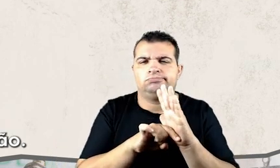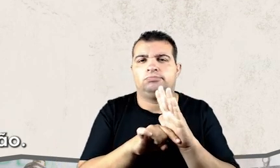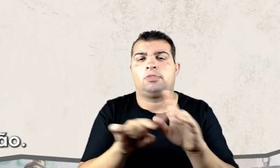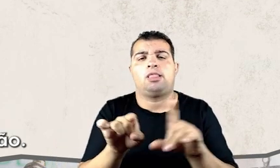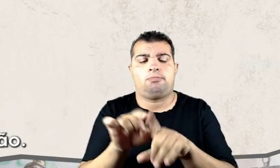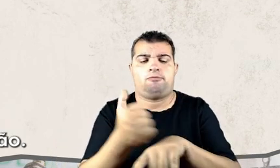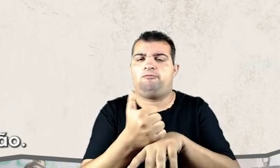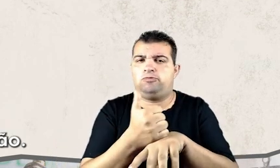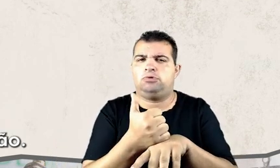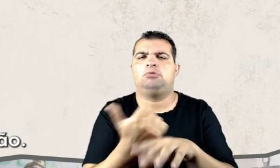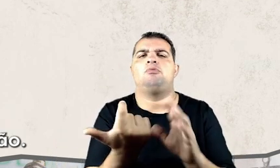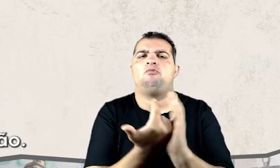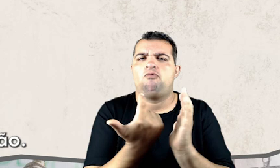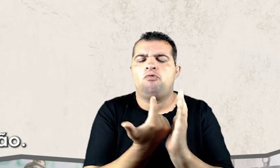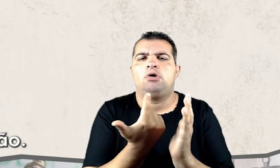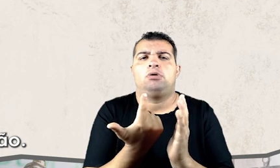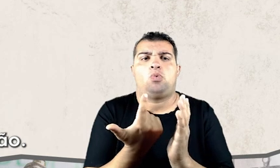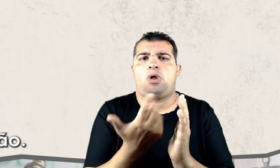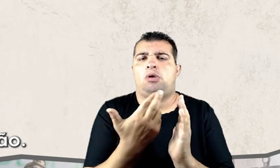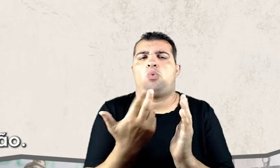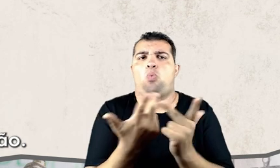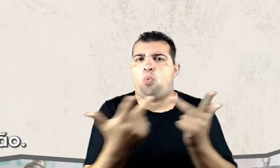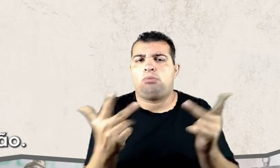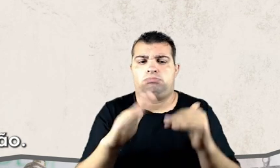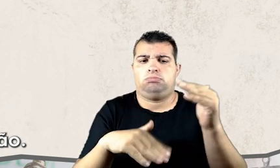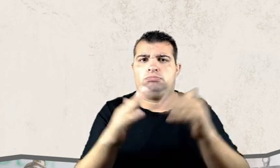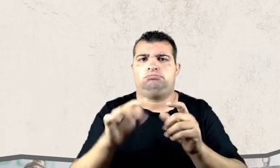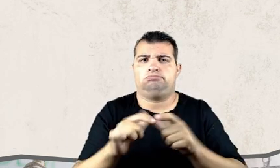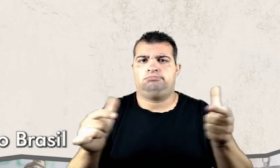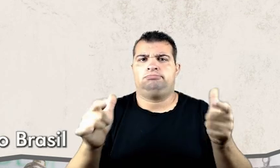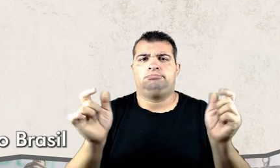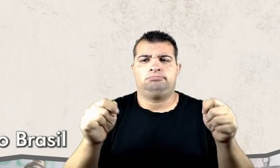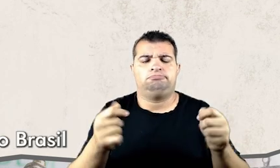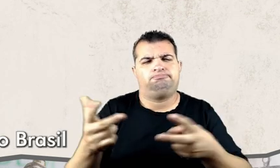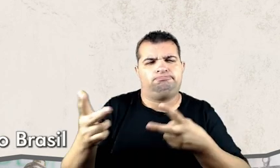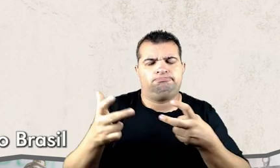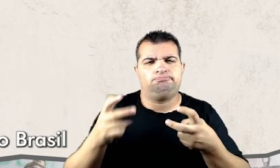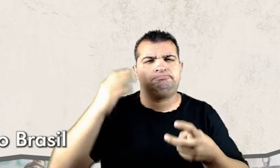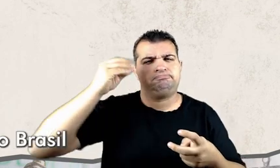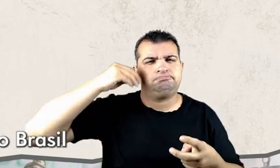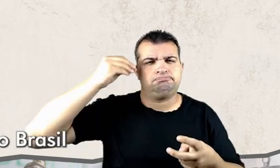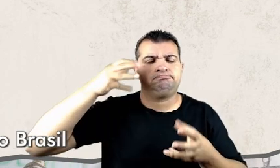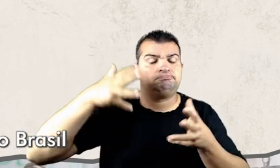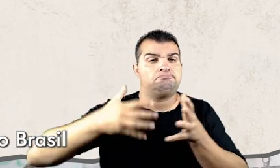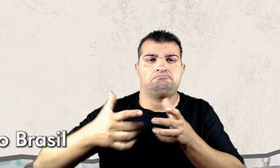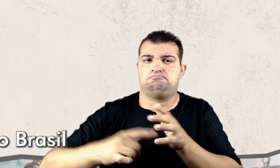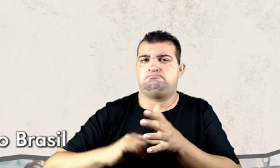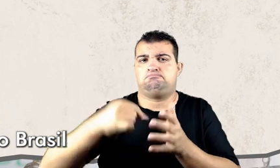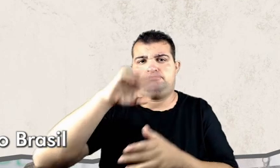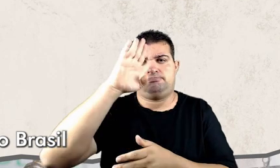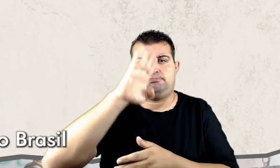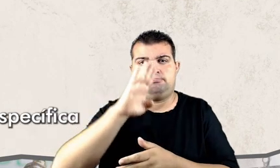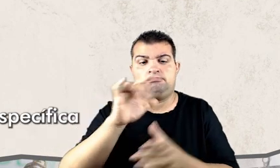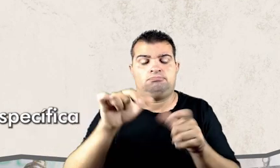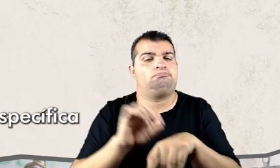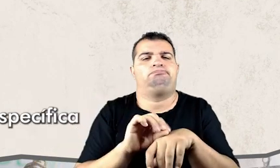pesquisa, como produção de obras, como fundamento para a atuação. É possível perceber, então, que a psicologia chega primeiro